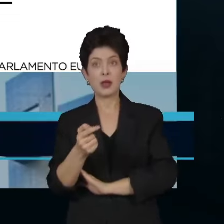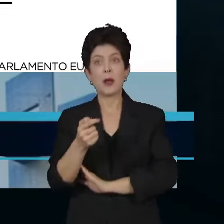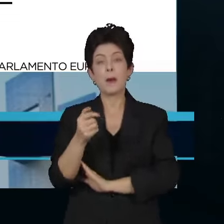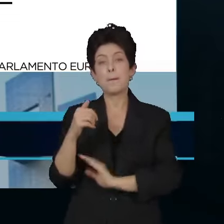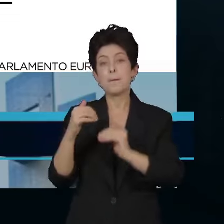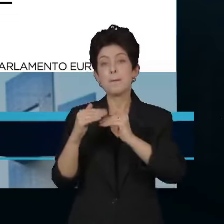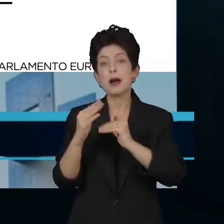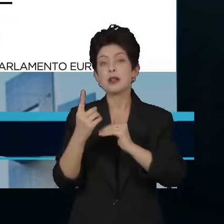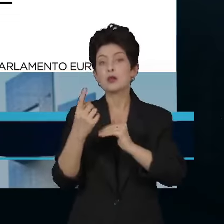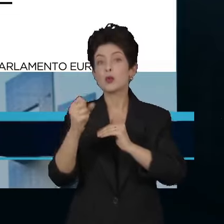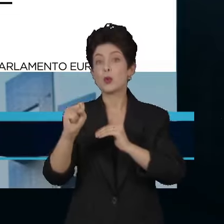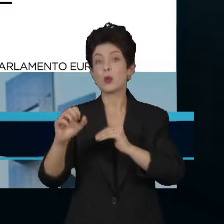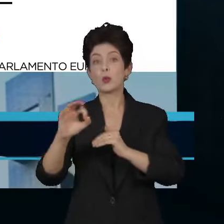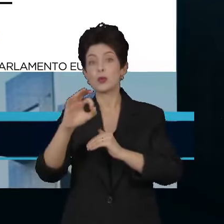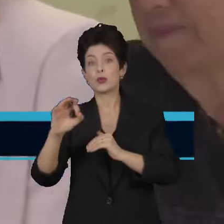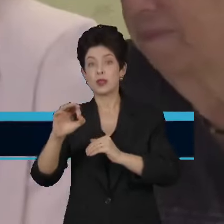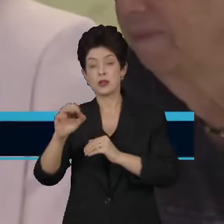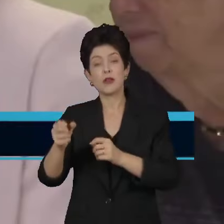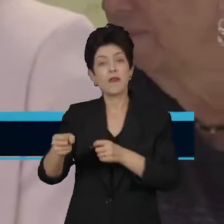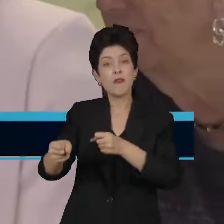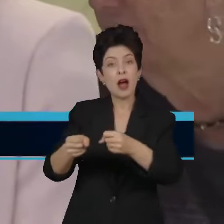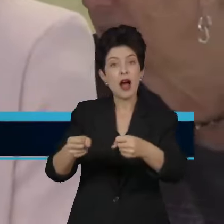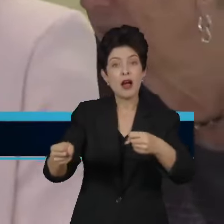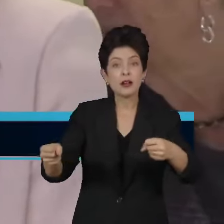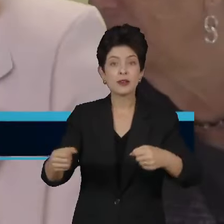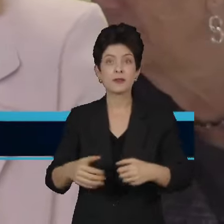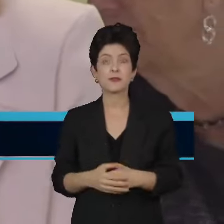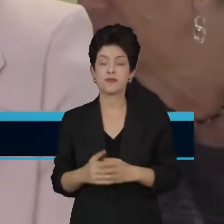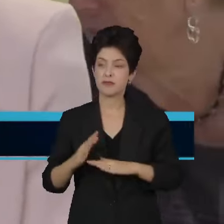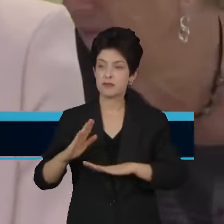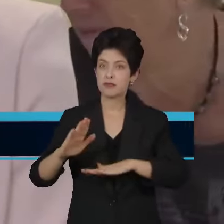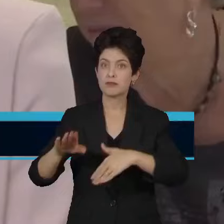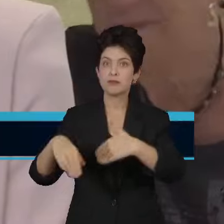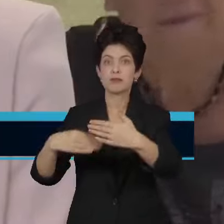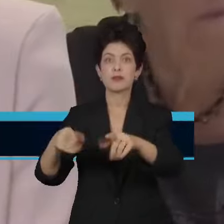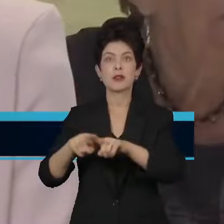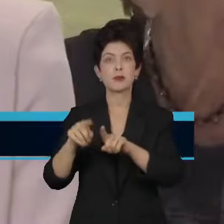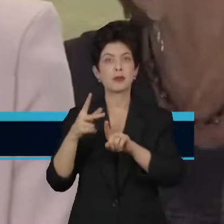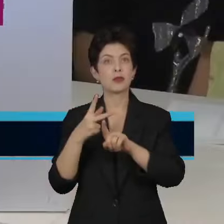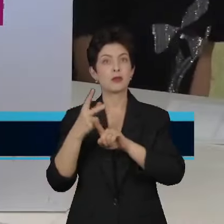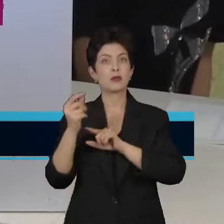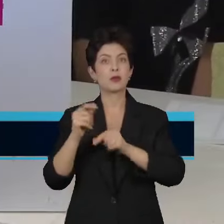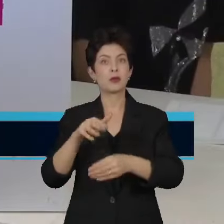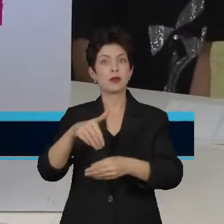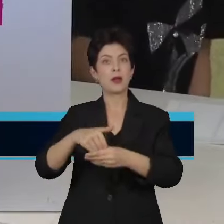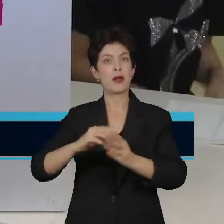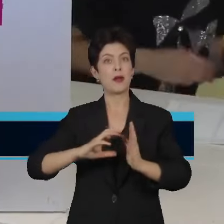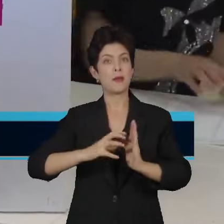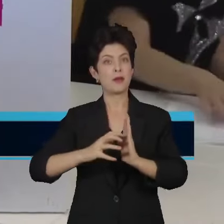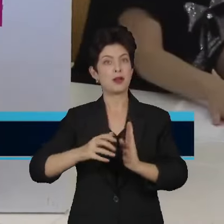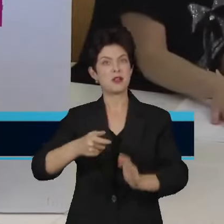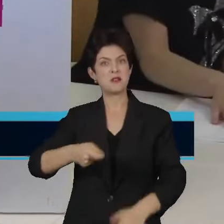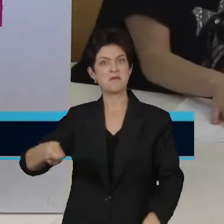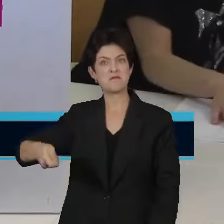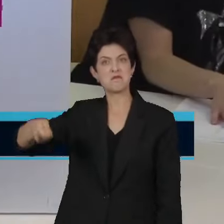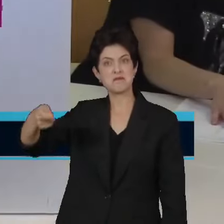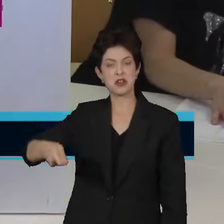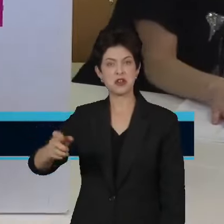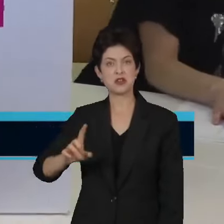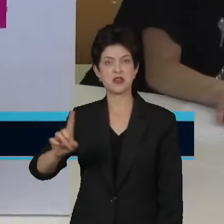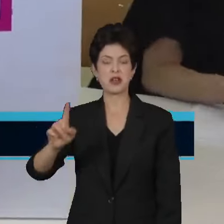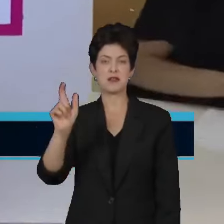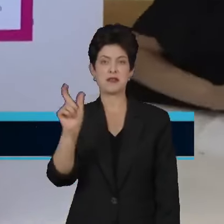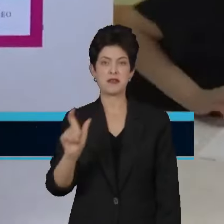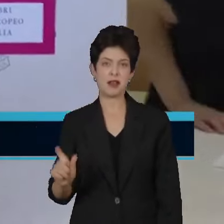de 18% das vagas. Nesse avanço, também sai vencedor das urnas o partido de ultradireita da primeira-ministra da